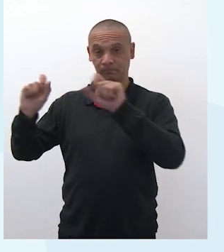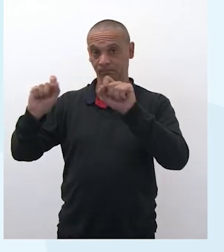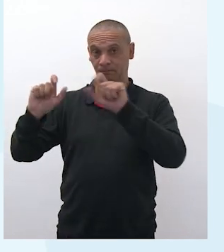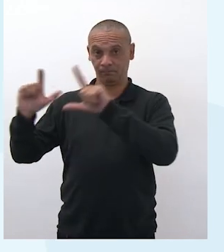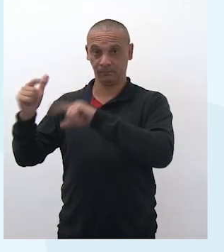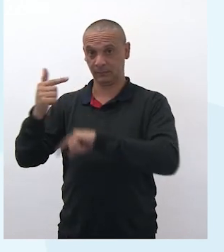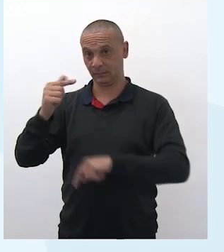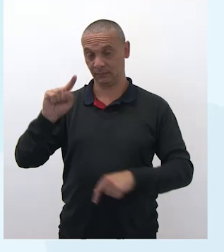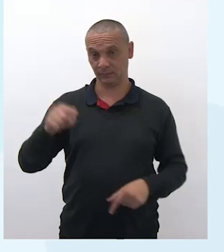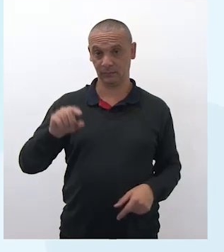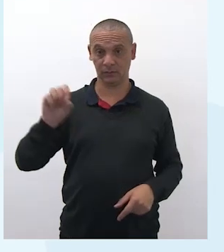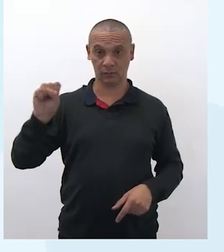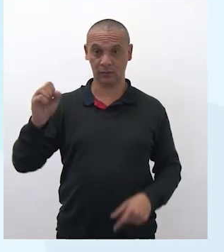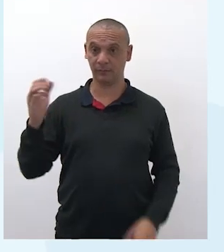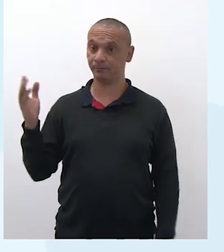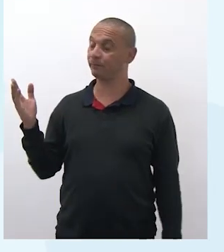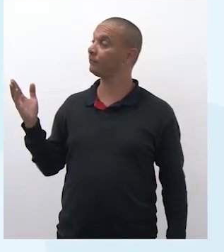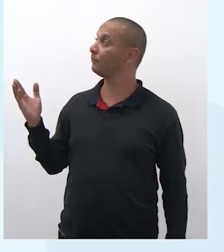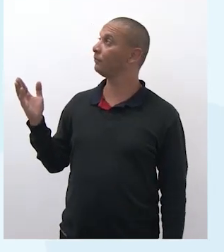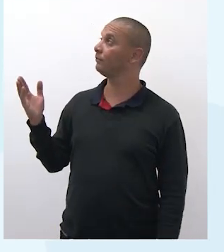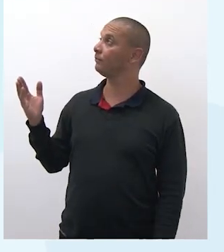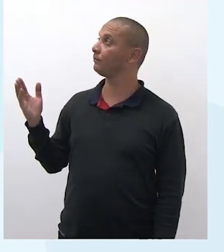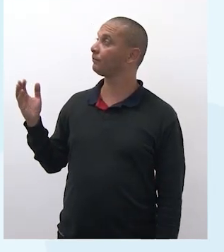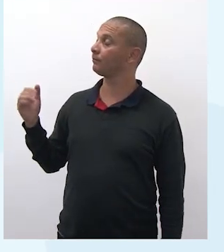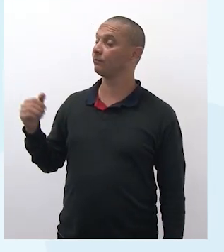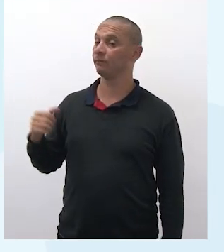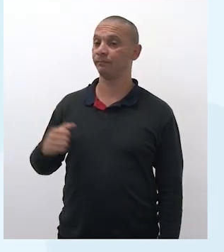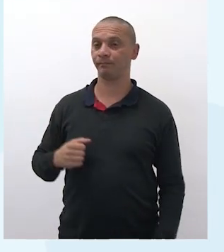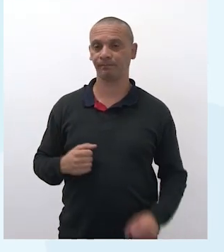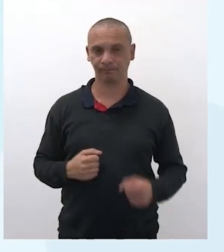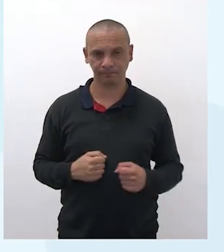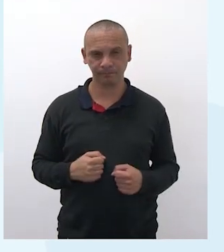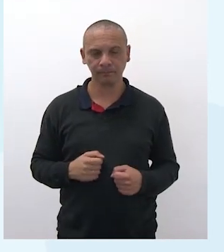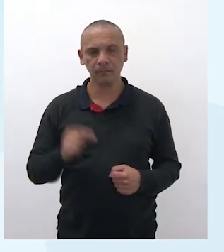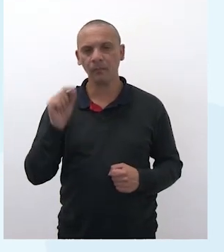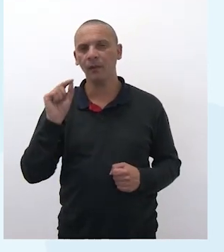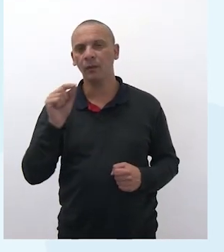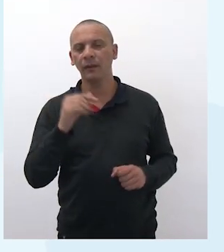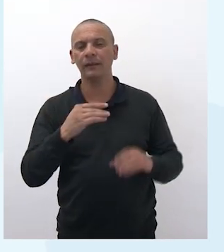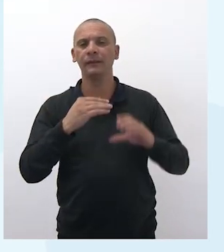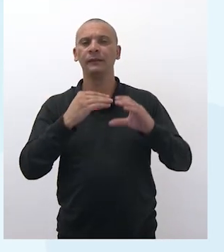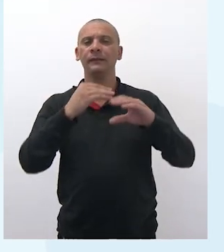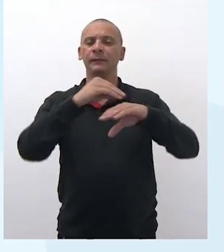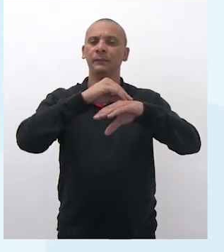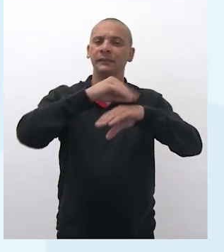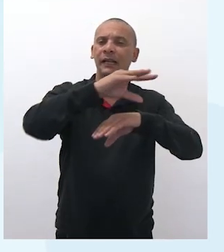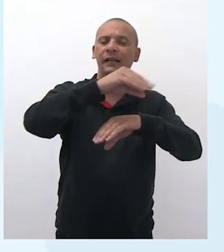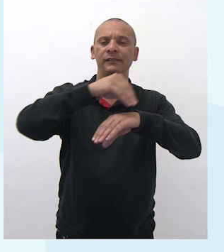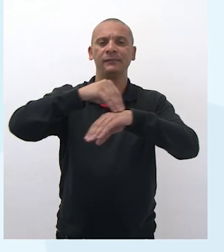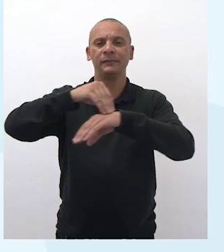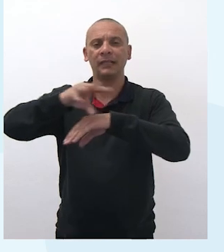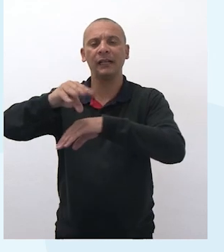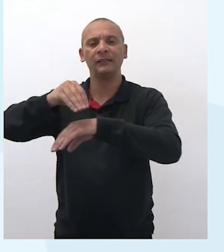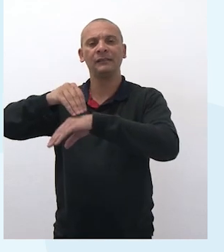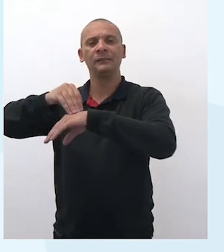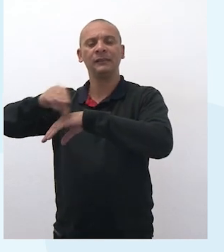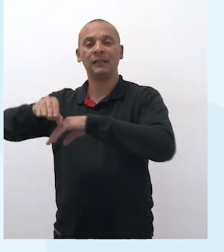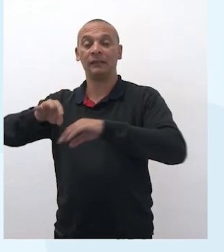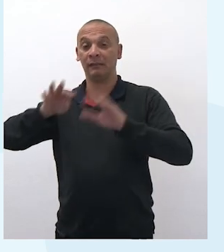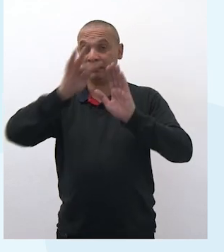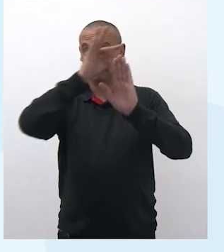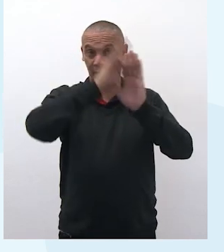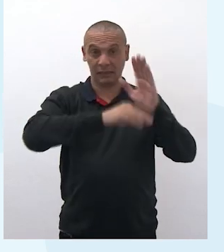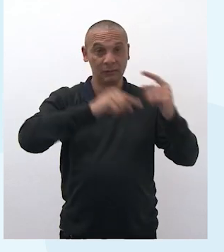e 8, eu peço para o Guilherme, por favor, passar, vemos que as mensagens estão além dos